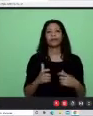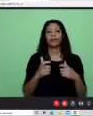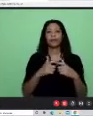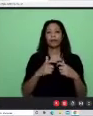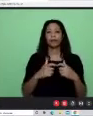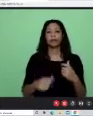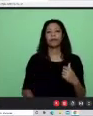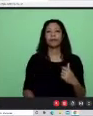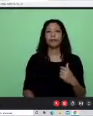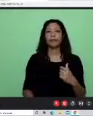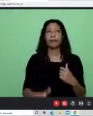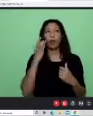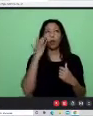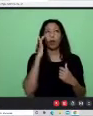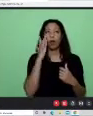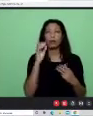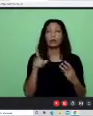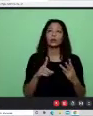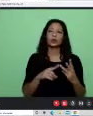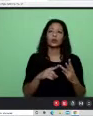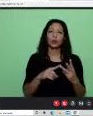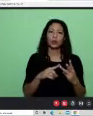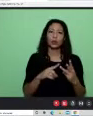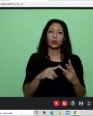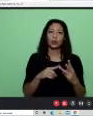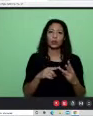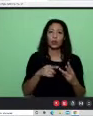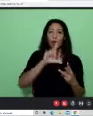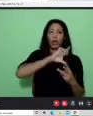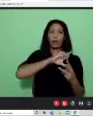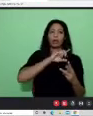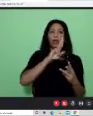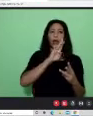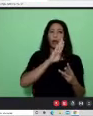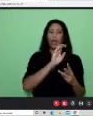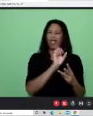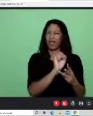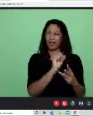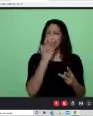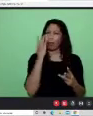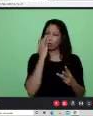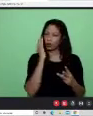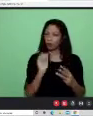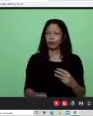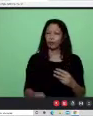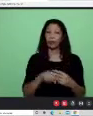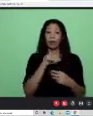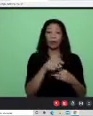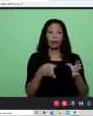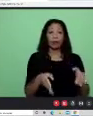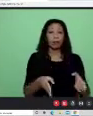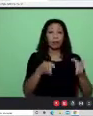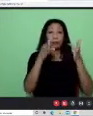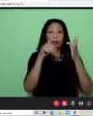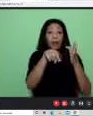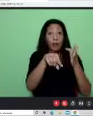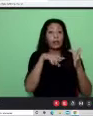Se não falha a memória, antes mesmo da antiga UPA era a UBS, se não falha a minha memória. Então, é um prédio que ele tem,